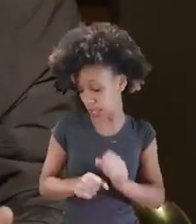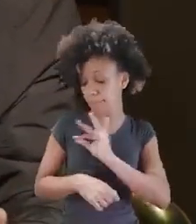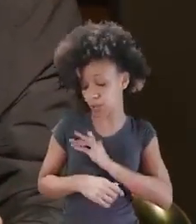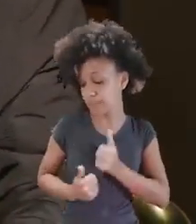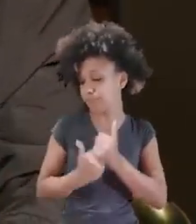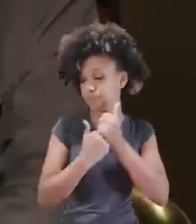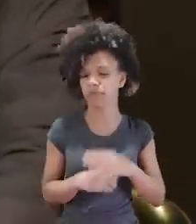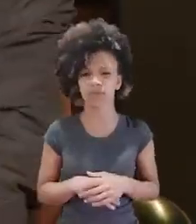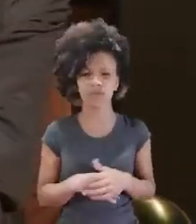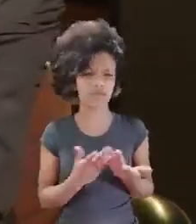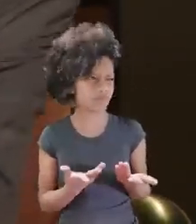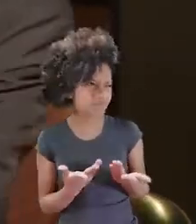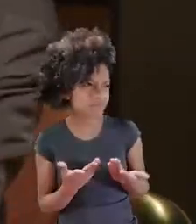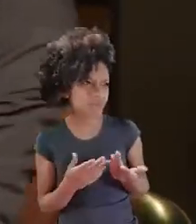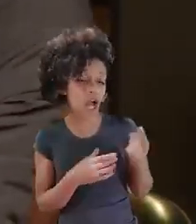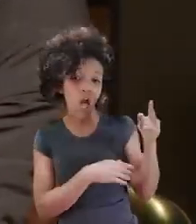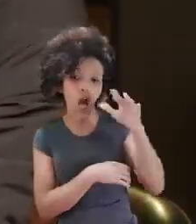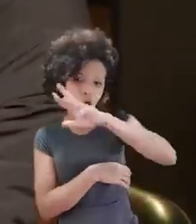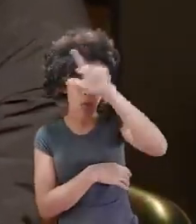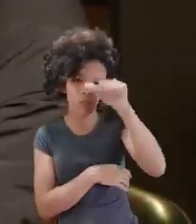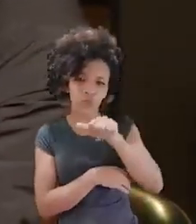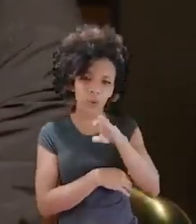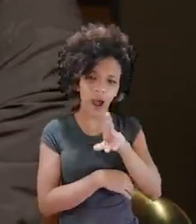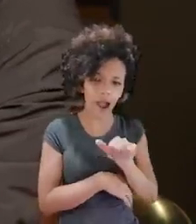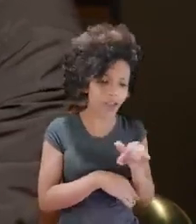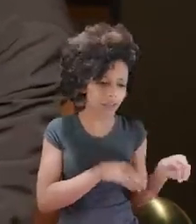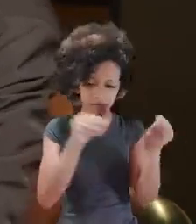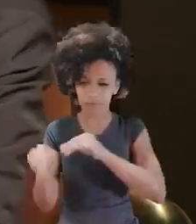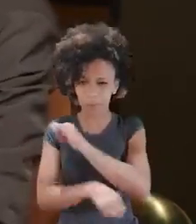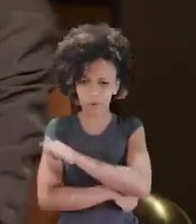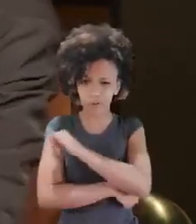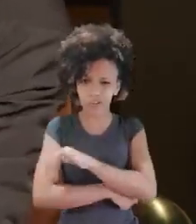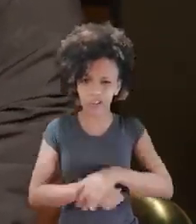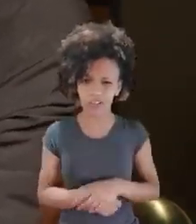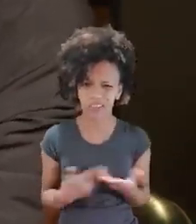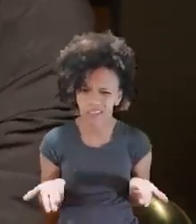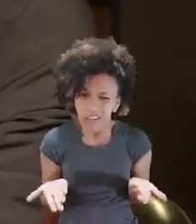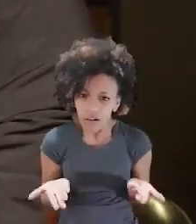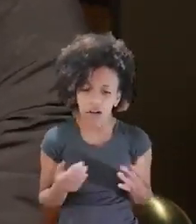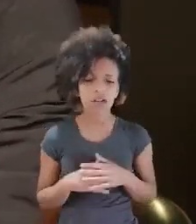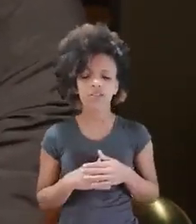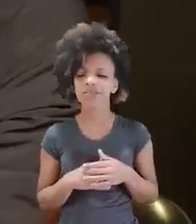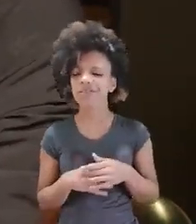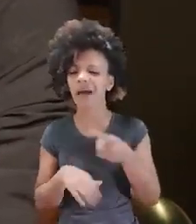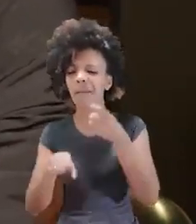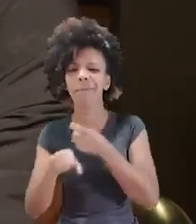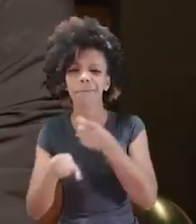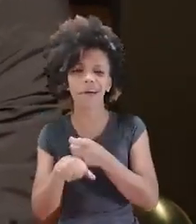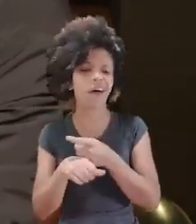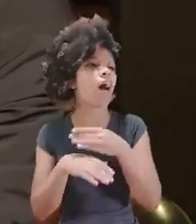polícia em outro estágio mandar maluco do Acre para o Rio de Janeiro tá trabalhando aí de Janeiro aí pô vou estar lá no na